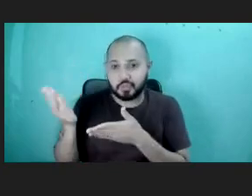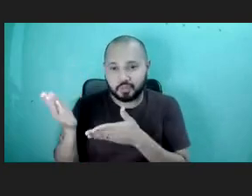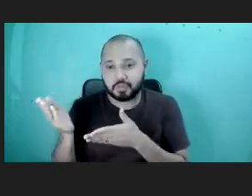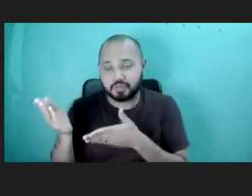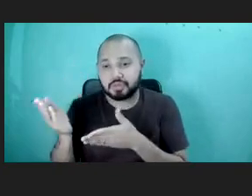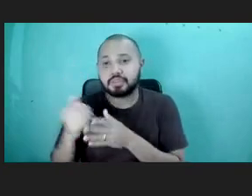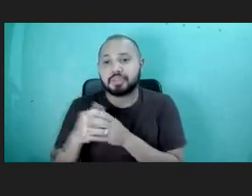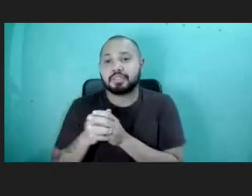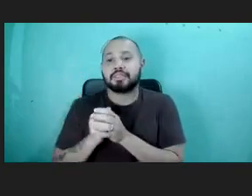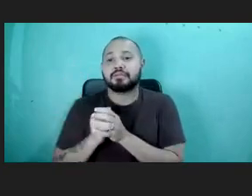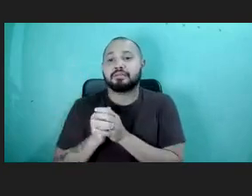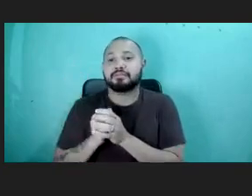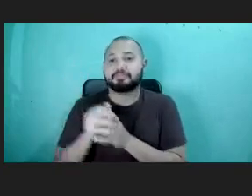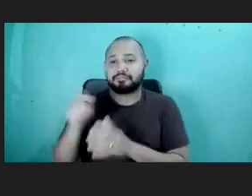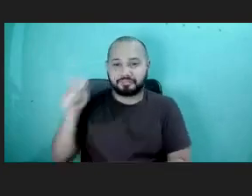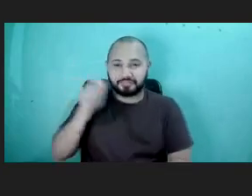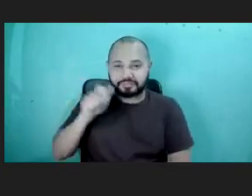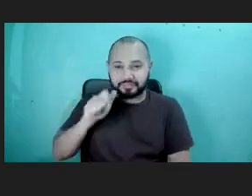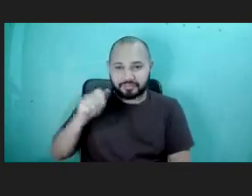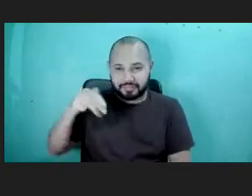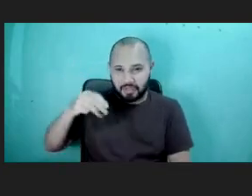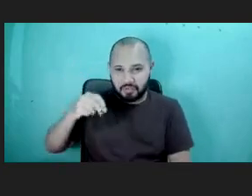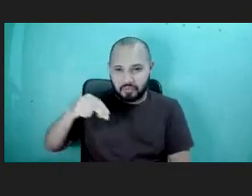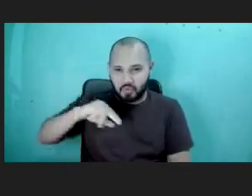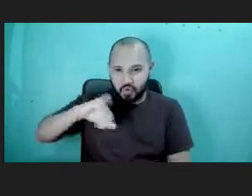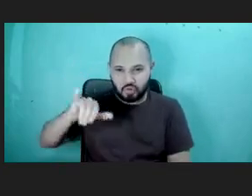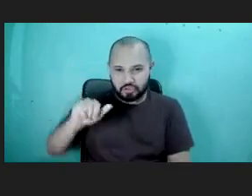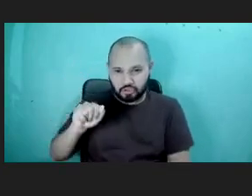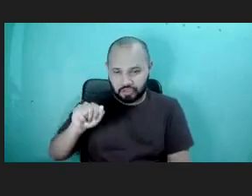E nessa palestra da Monja Coen, enfim,